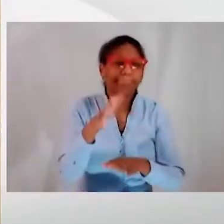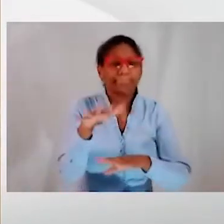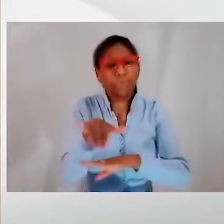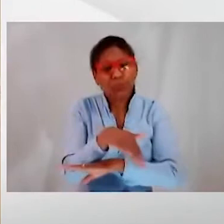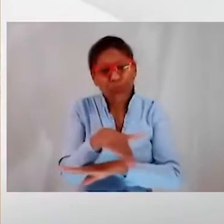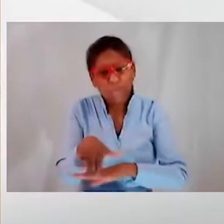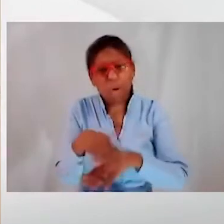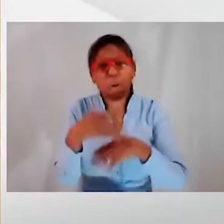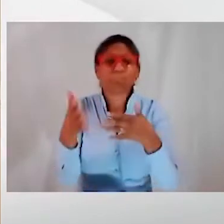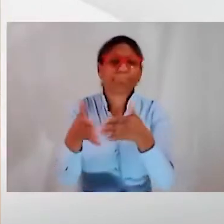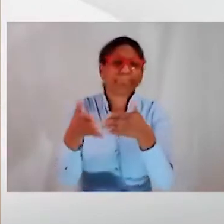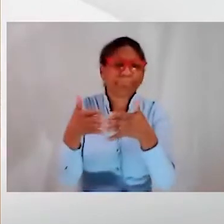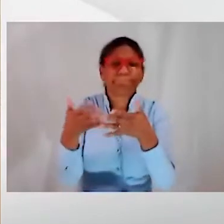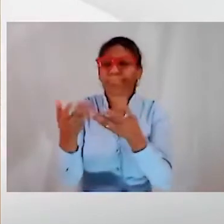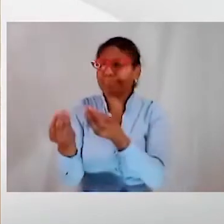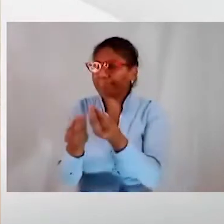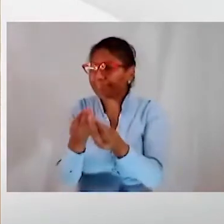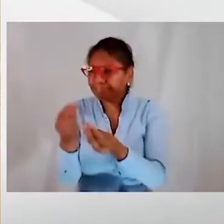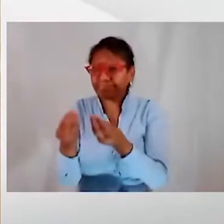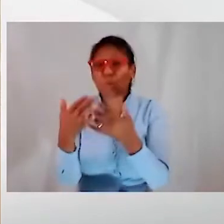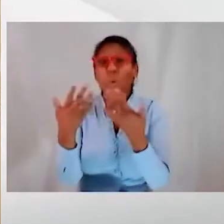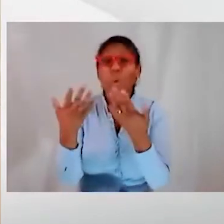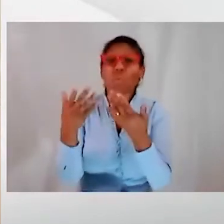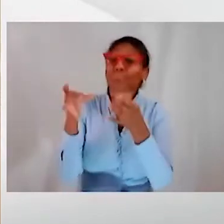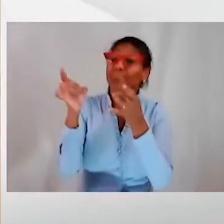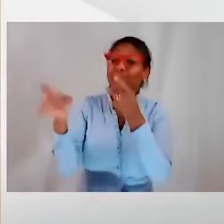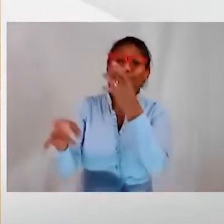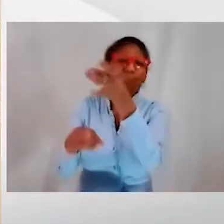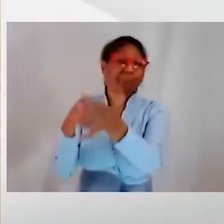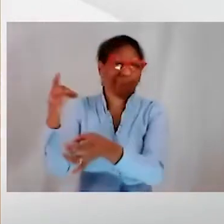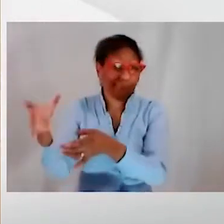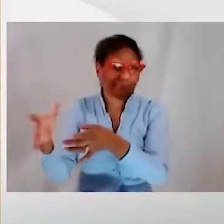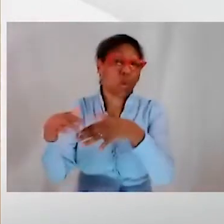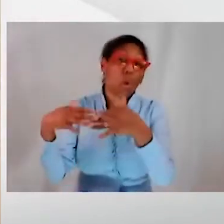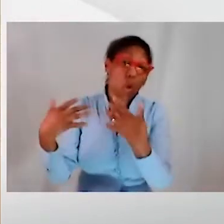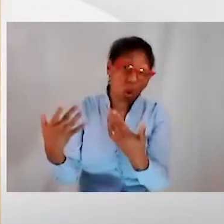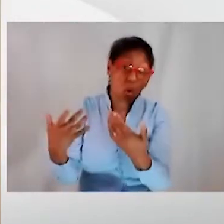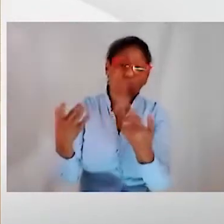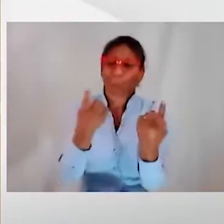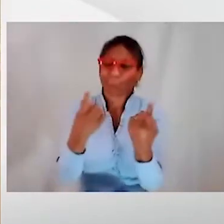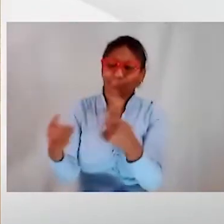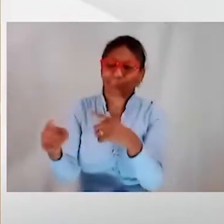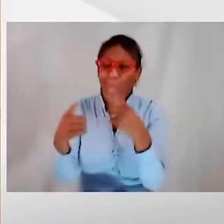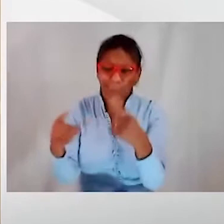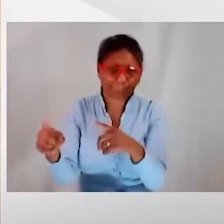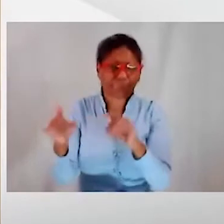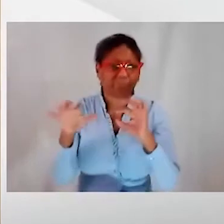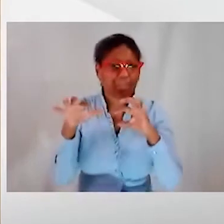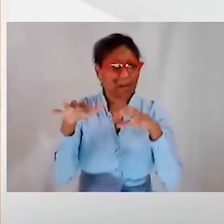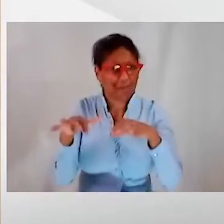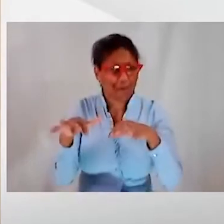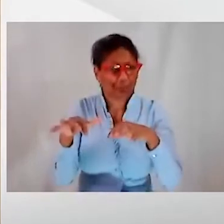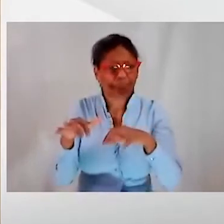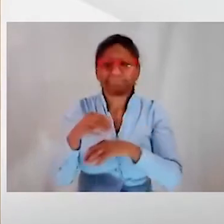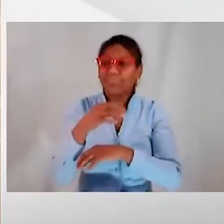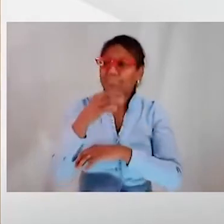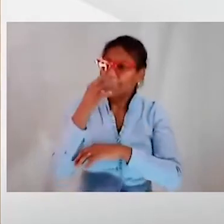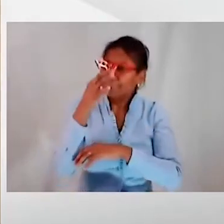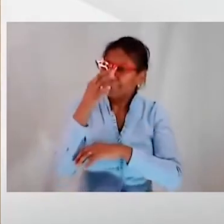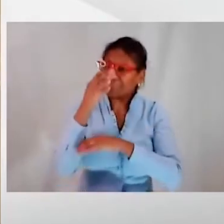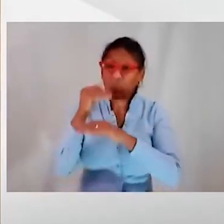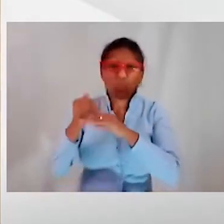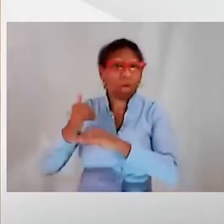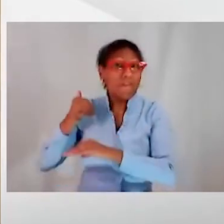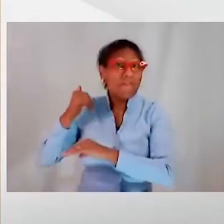social e aquelas em estado de abandono e maus tratos. Trata-se de um avanço